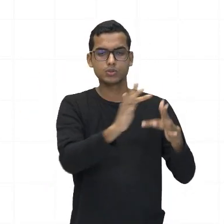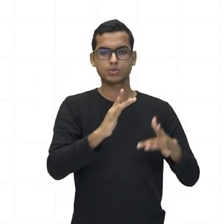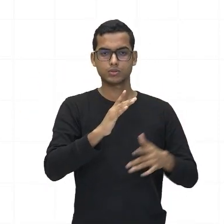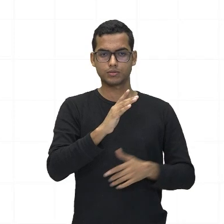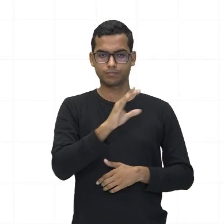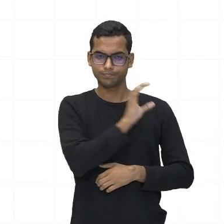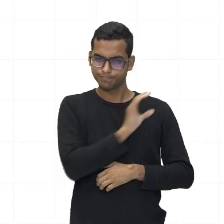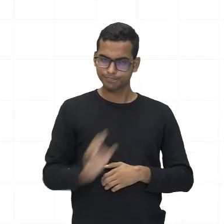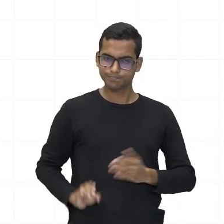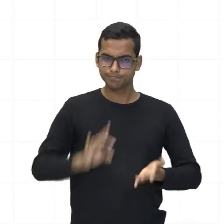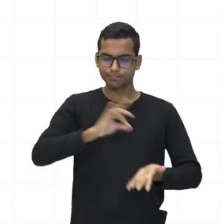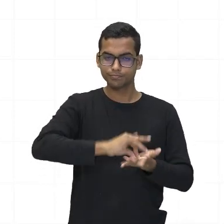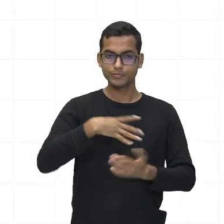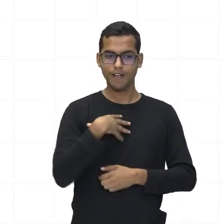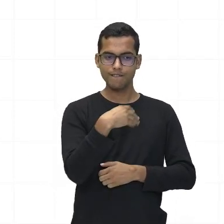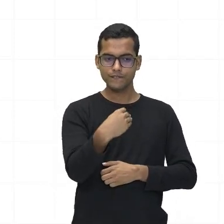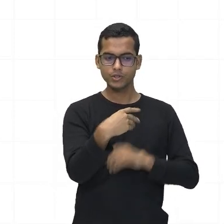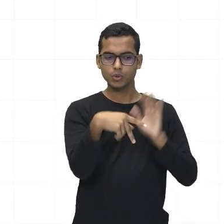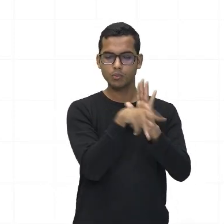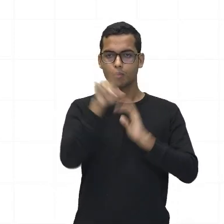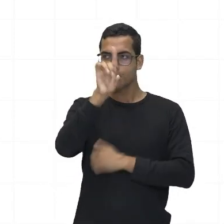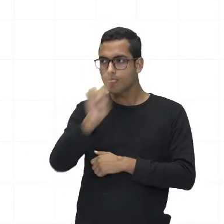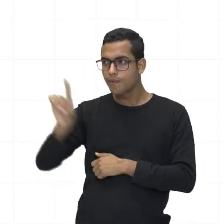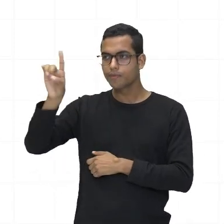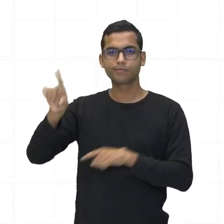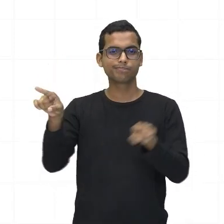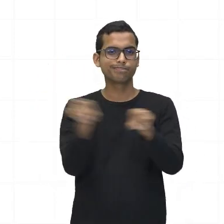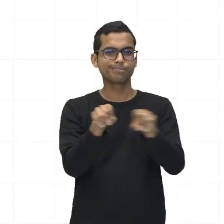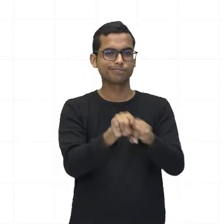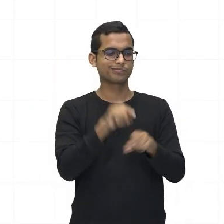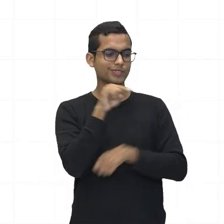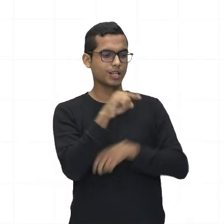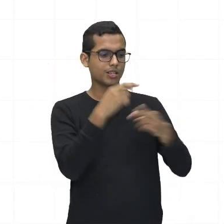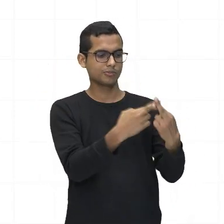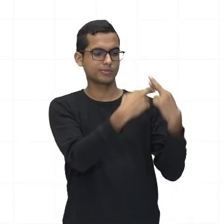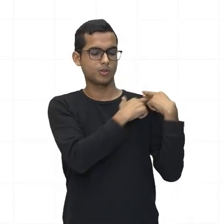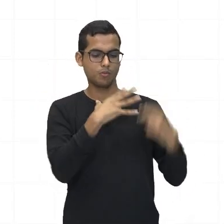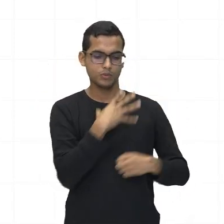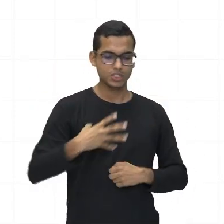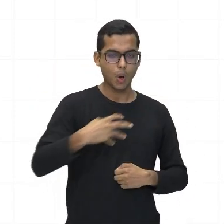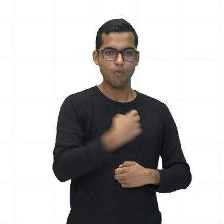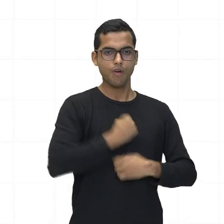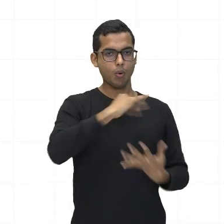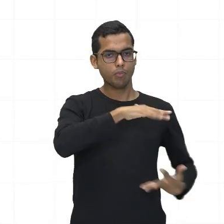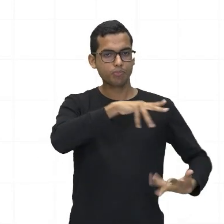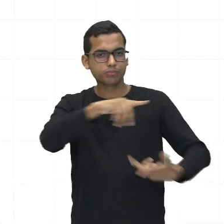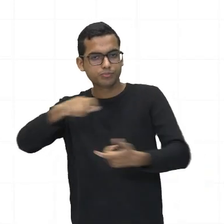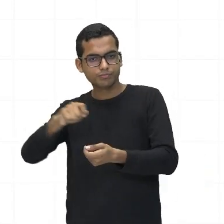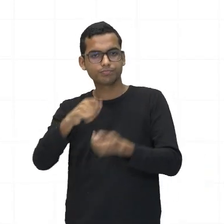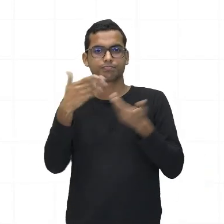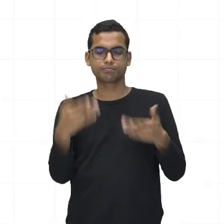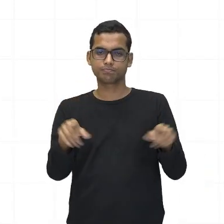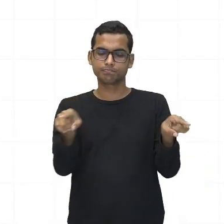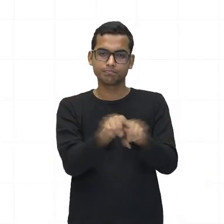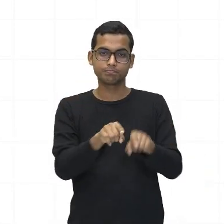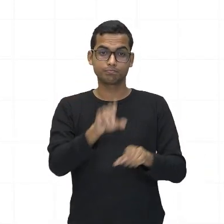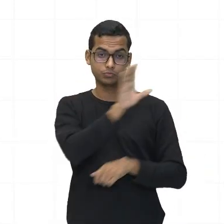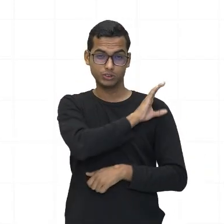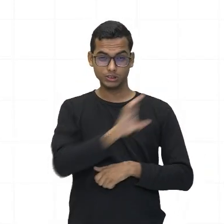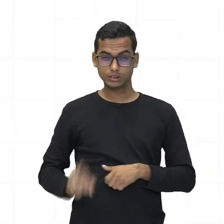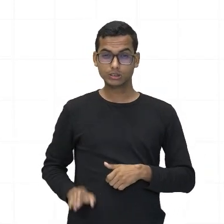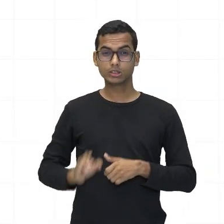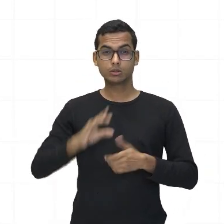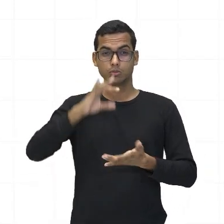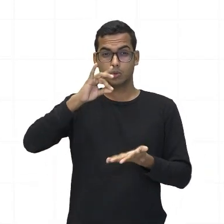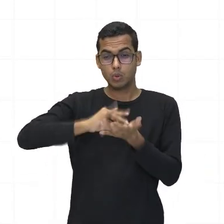Deus e é o Salvador da humanidade. O cristianismo primitivo resistiu à perseguição romana, dentre